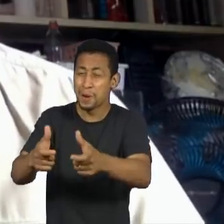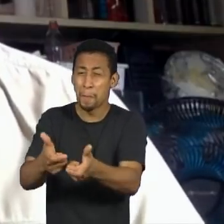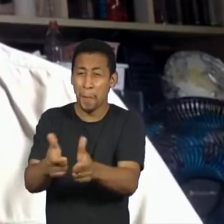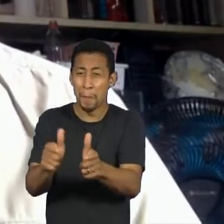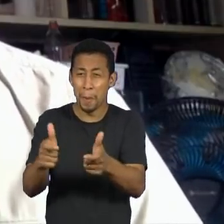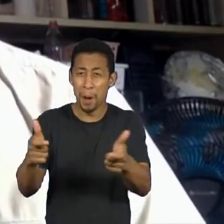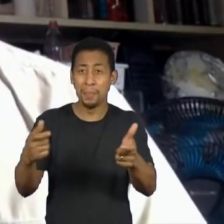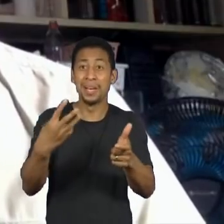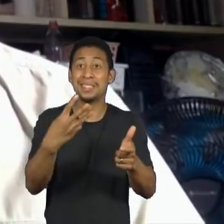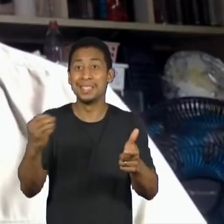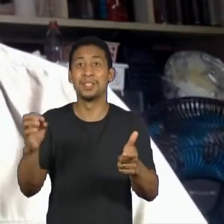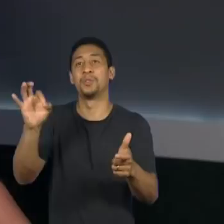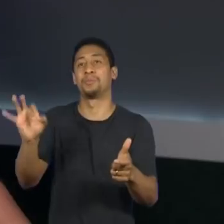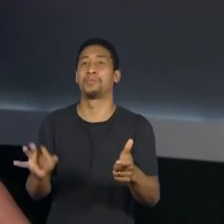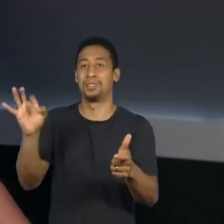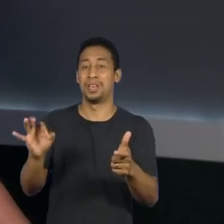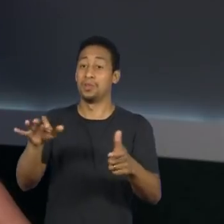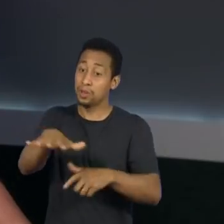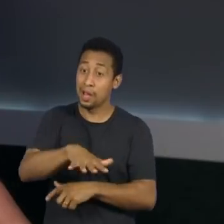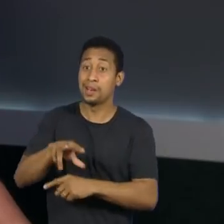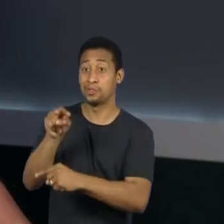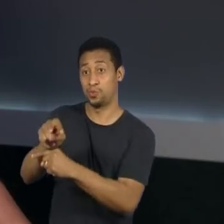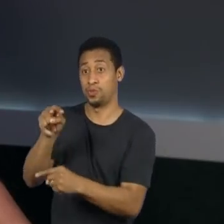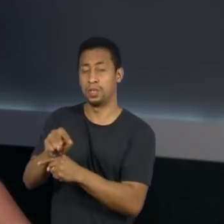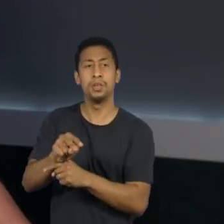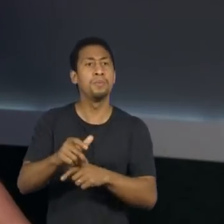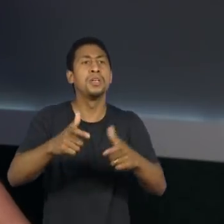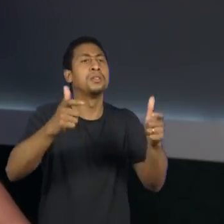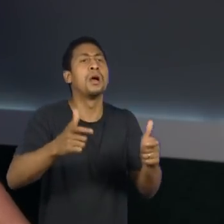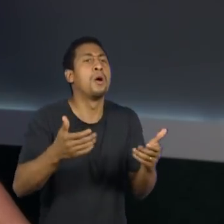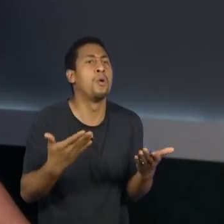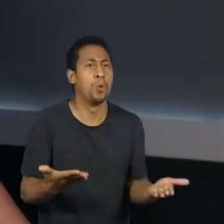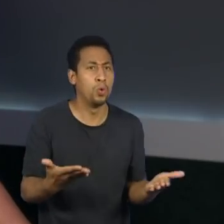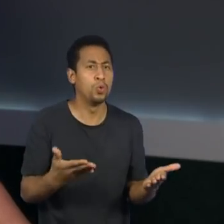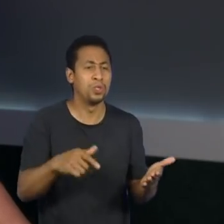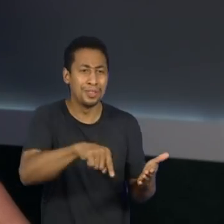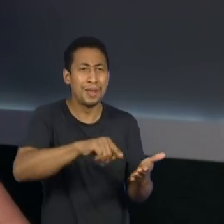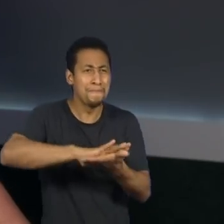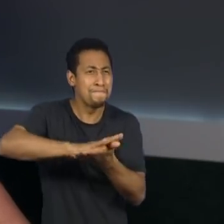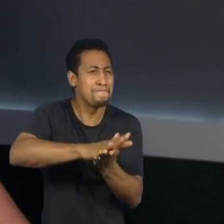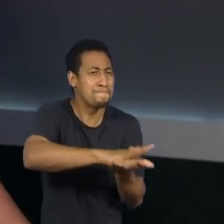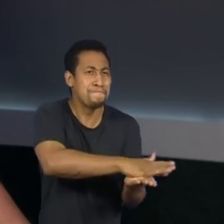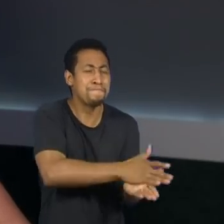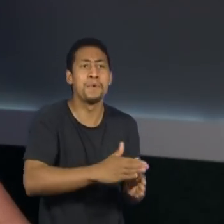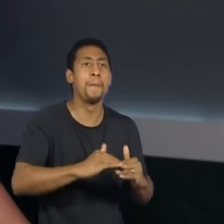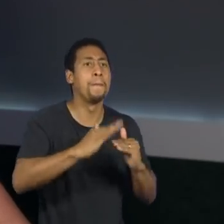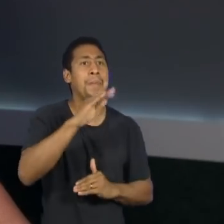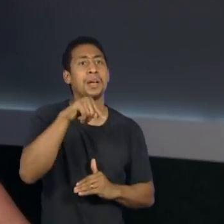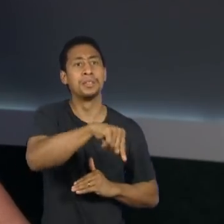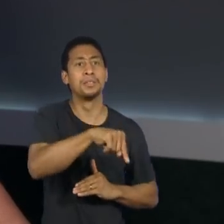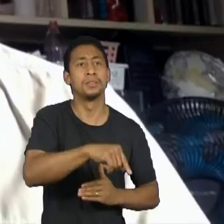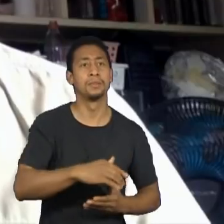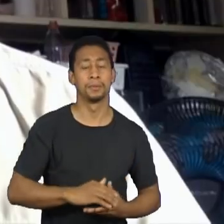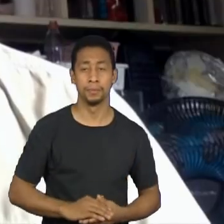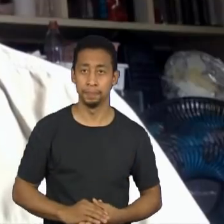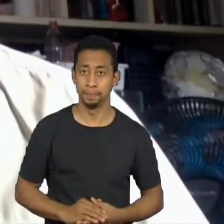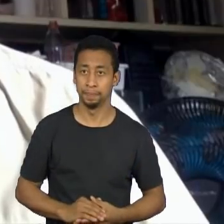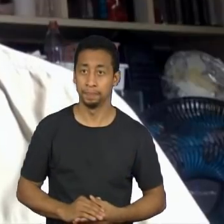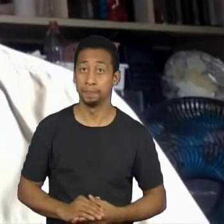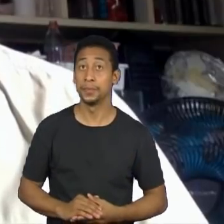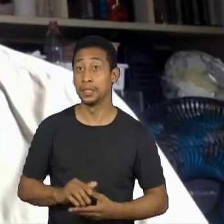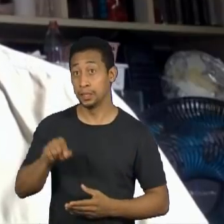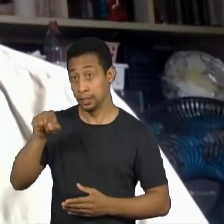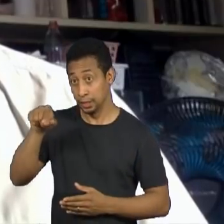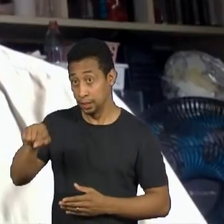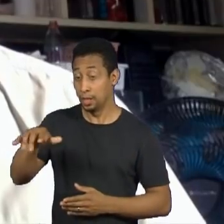300% dentro das unidades de conservação. Quais são as unidades de conservação mais afetadas pela mineração? Com certeza